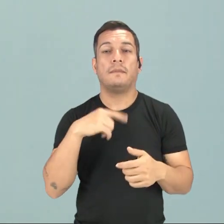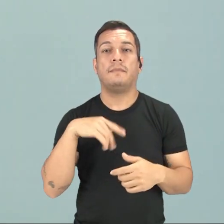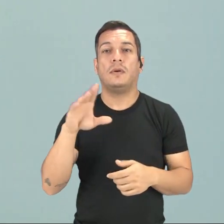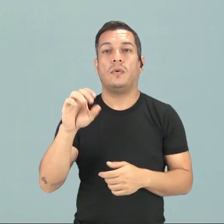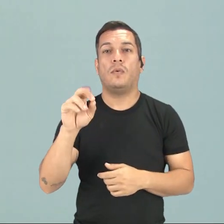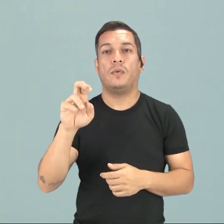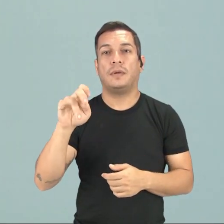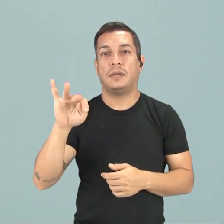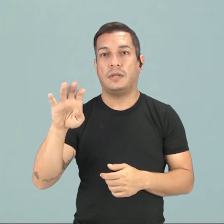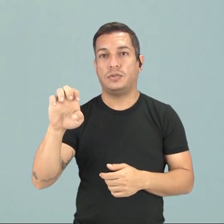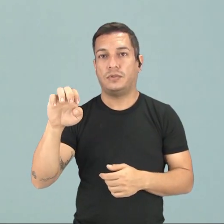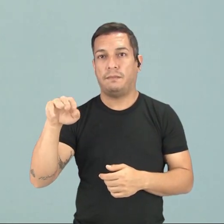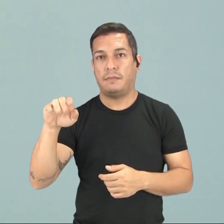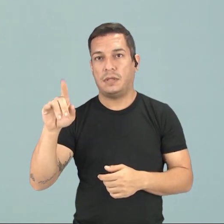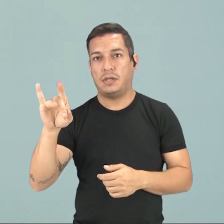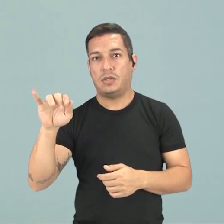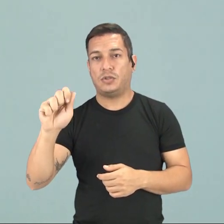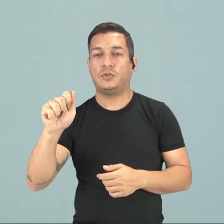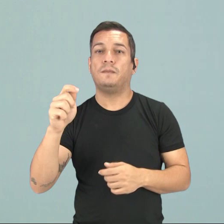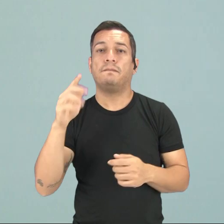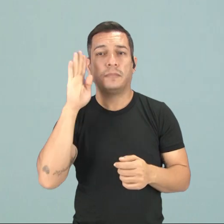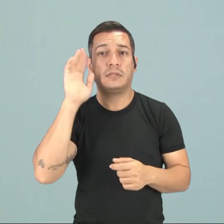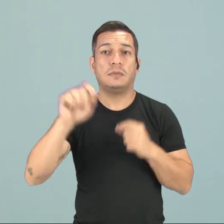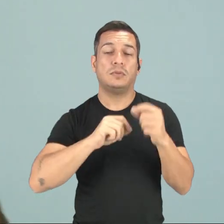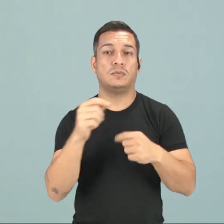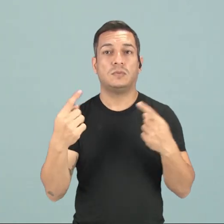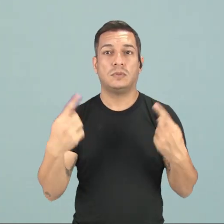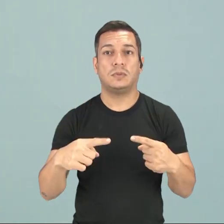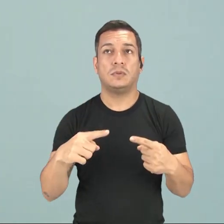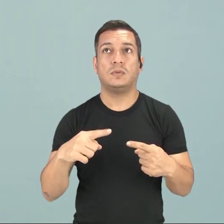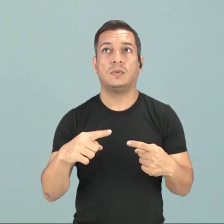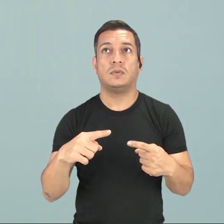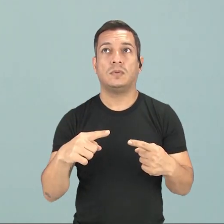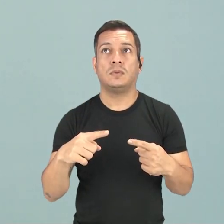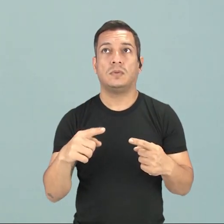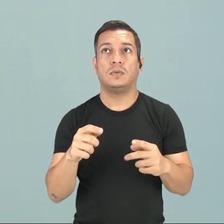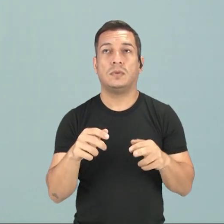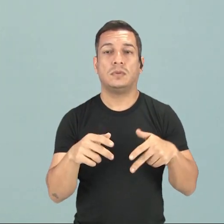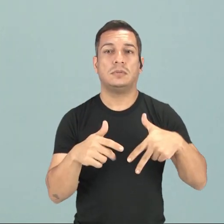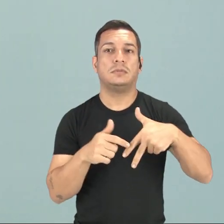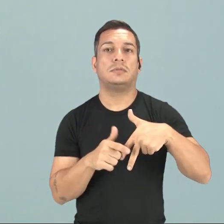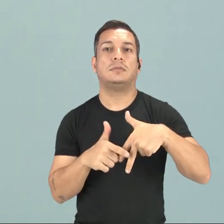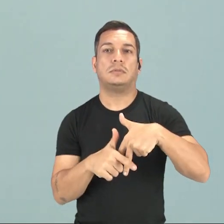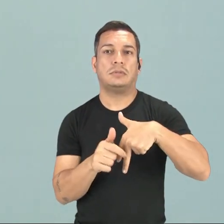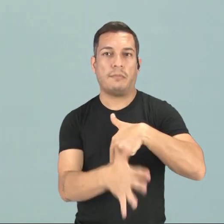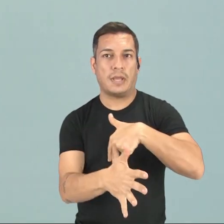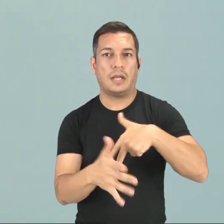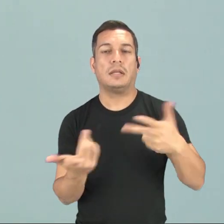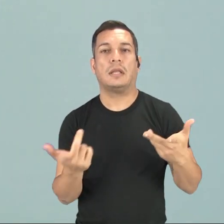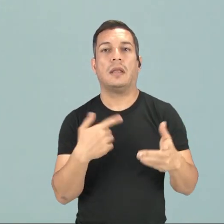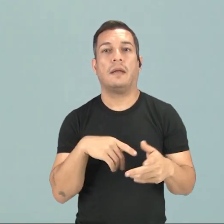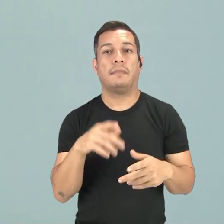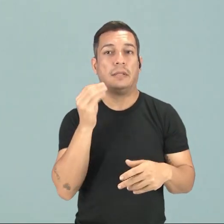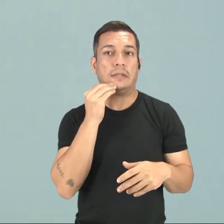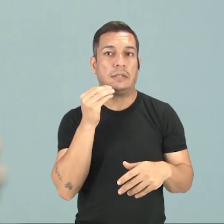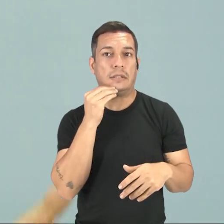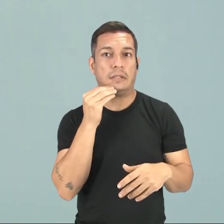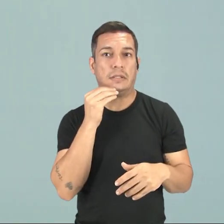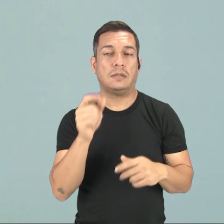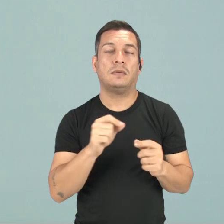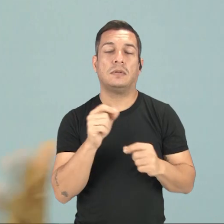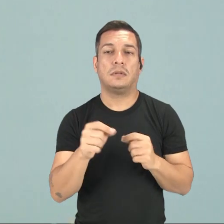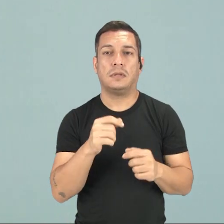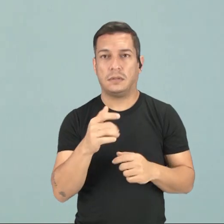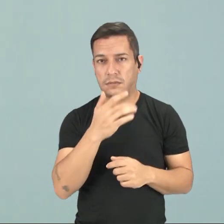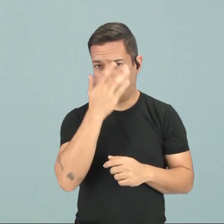Oriente Médio, principalmente no combate ao terror, como aconteceu no caso do Afeganistão, para tentar combater os